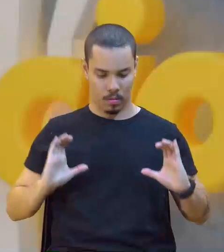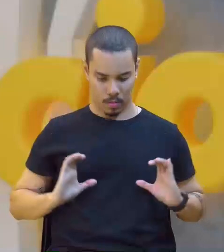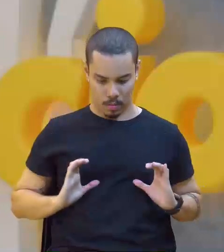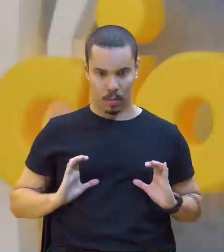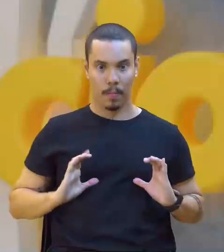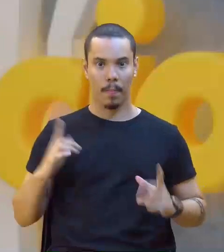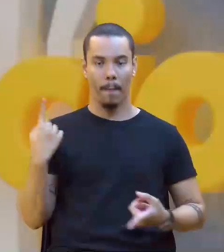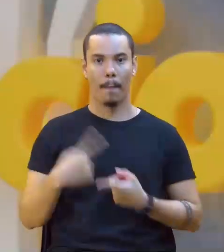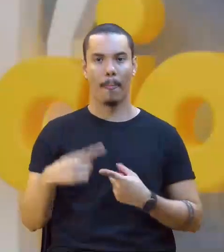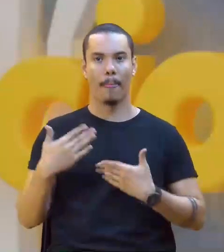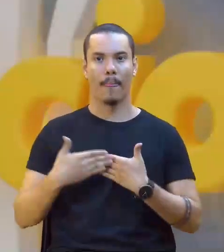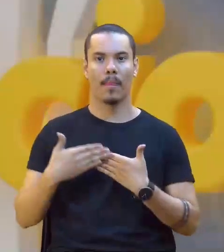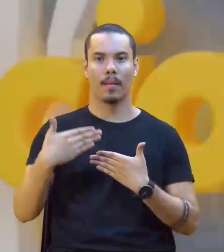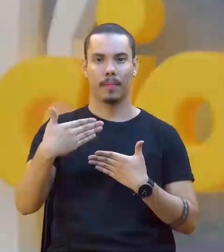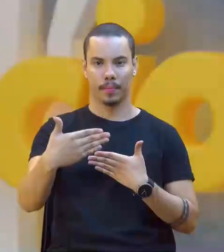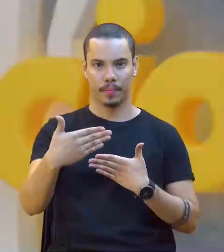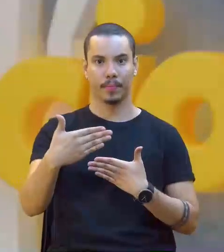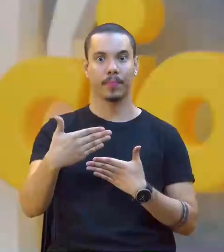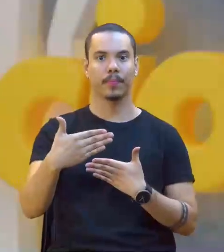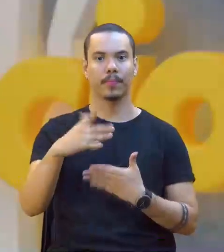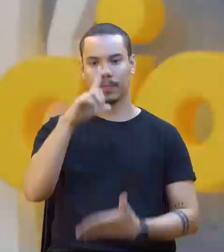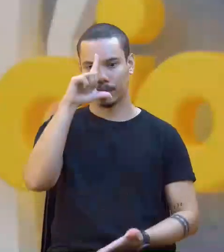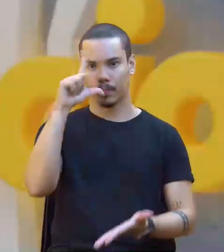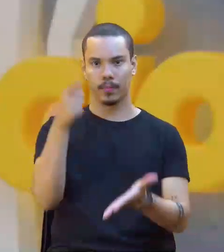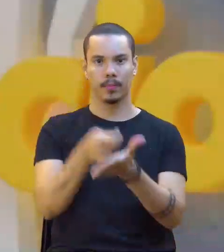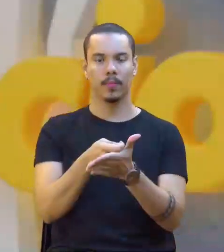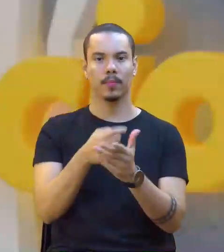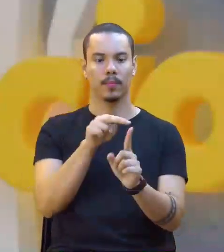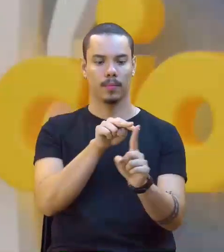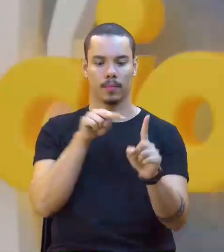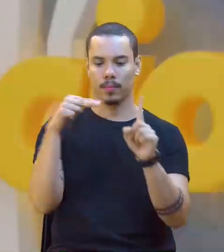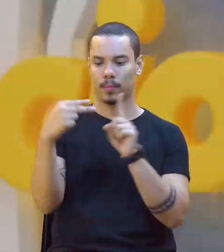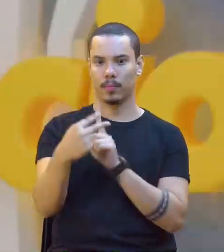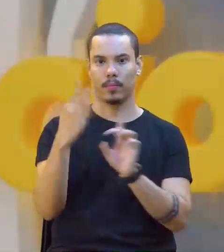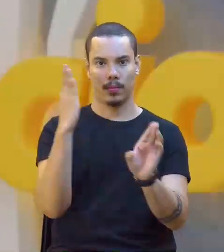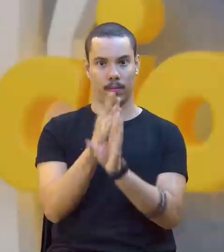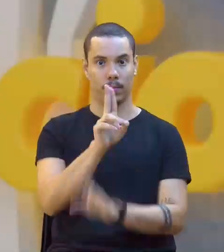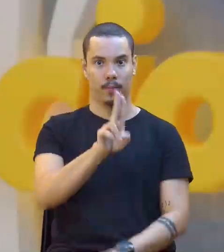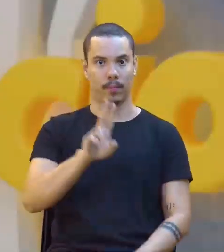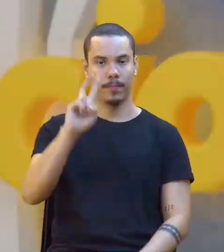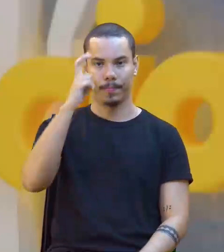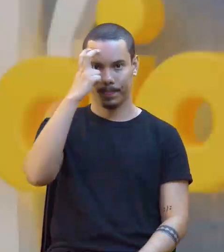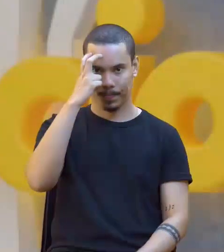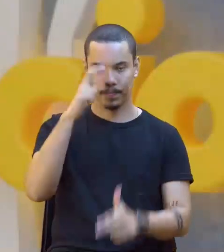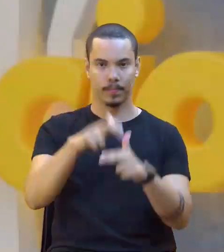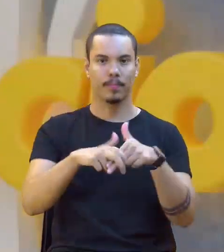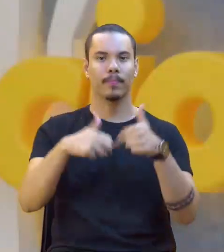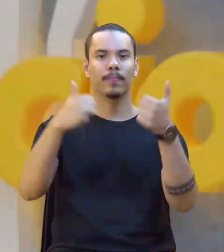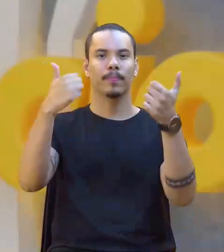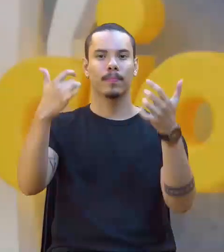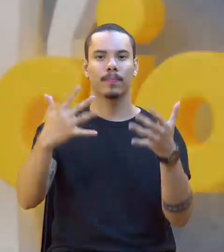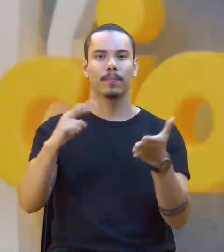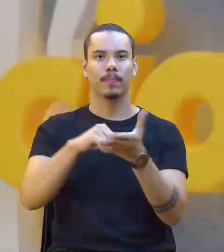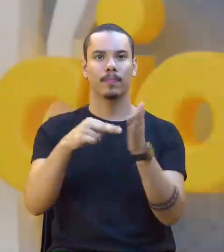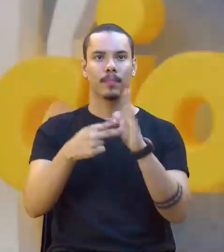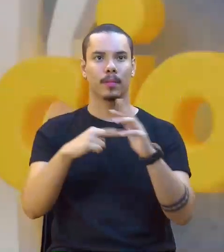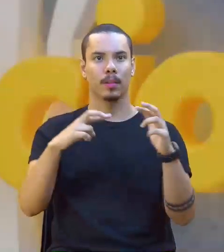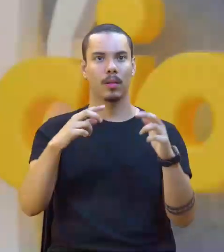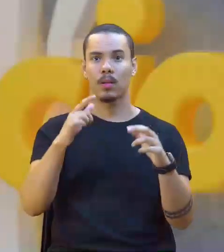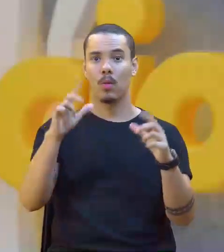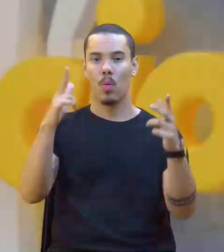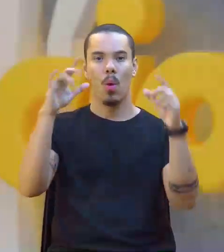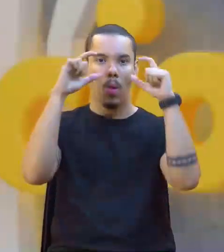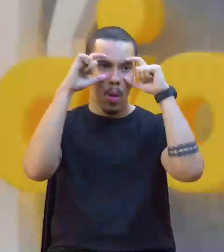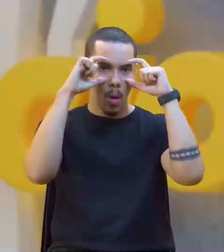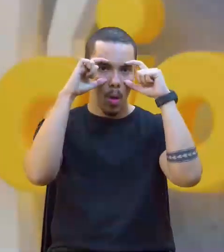partir dessa visão através da cultura, né? Por isso que é os óculos. A cultura é como se fossem os óculos aqui,